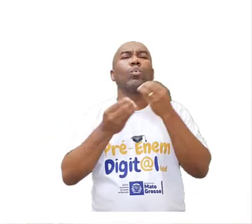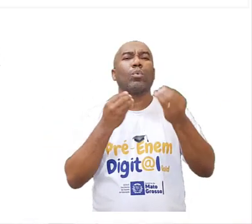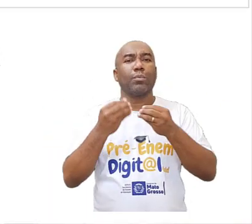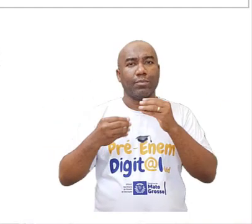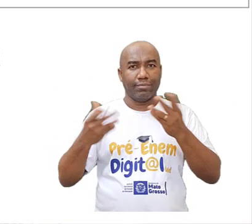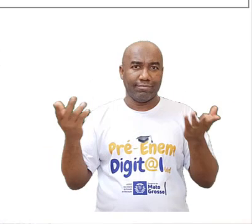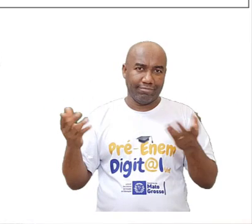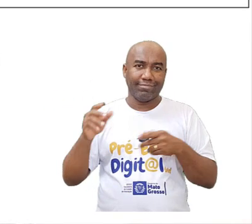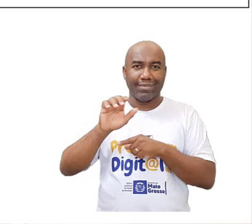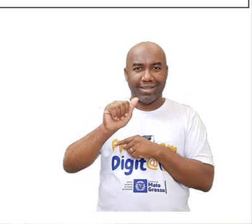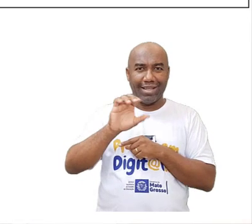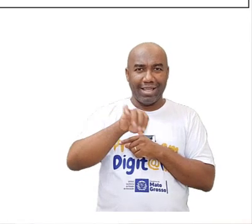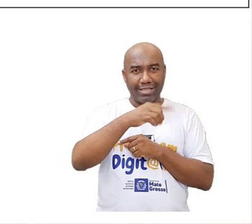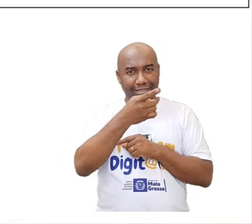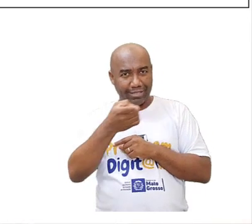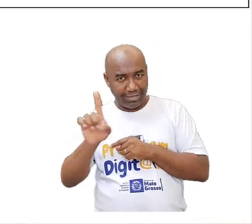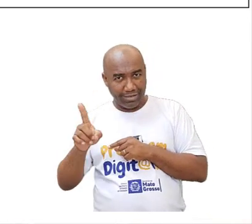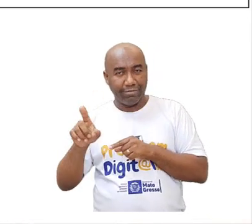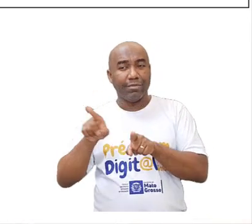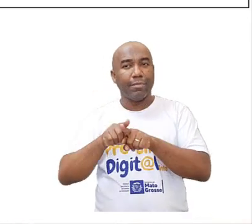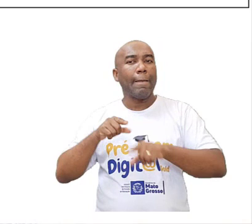da ação, aqui, ó,